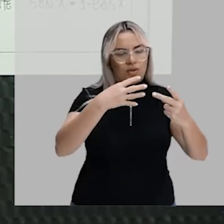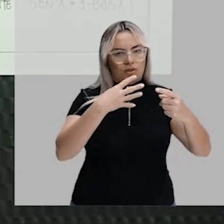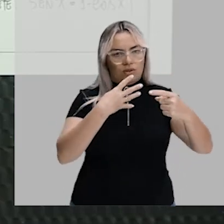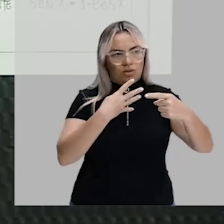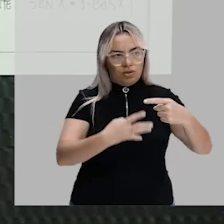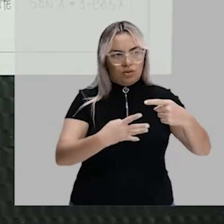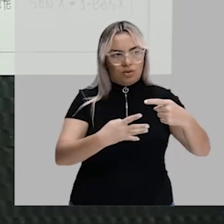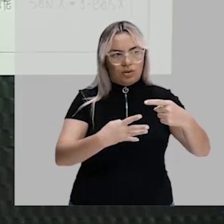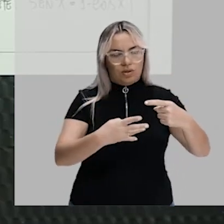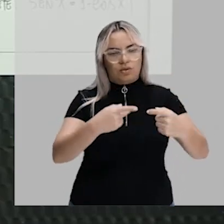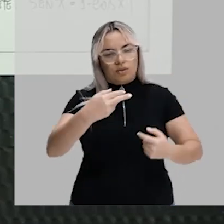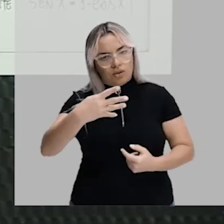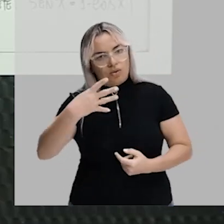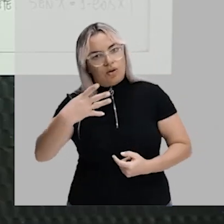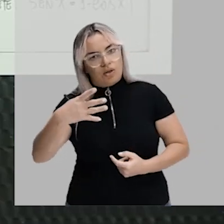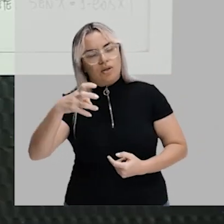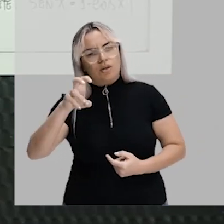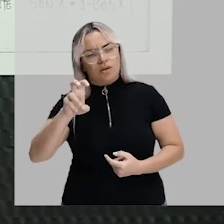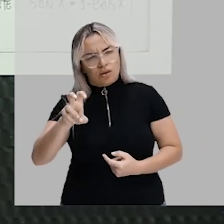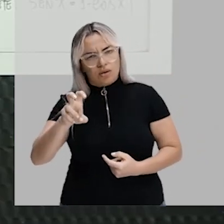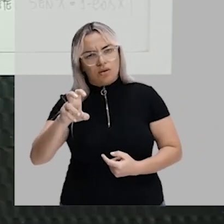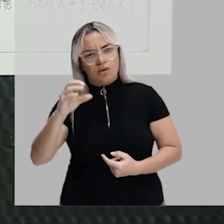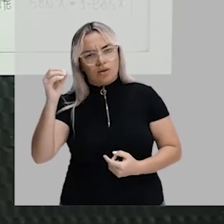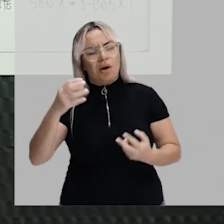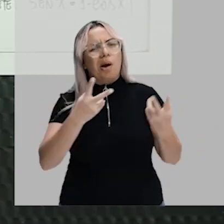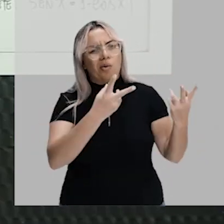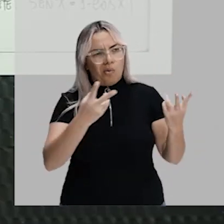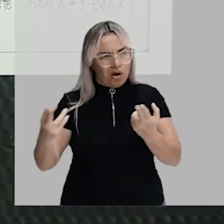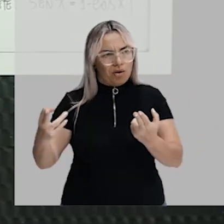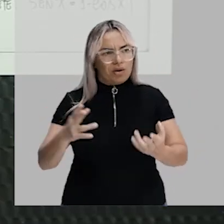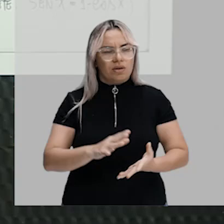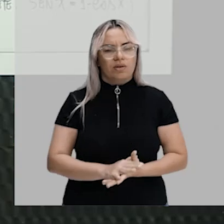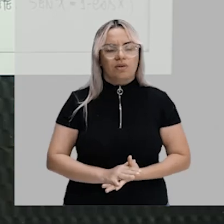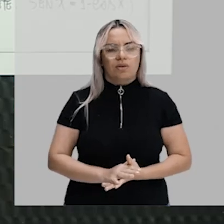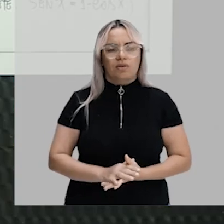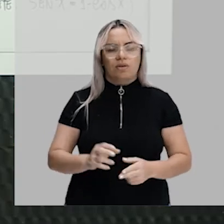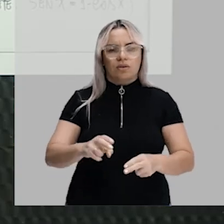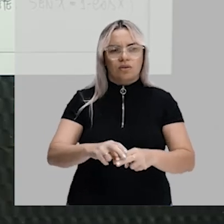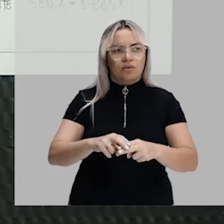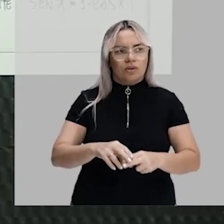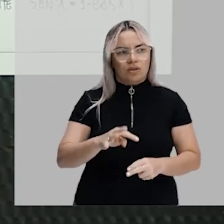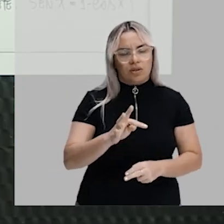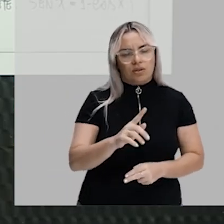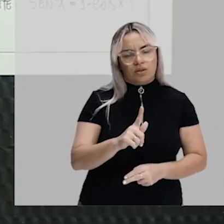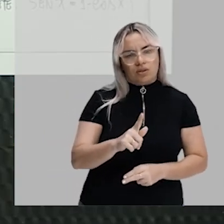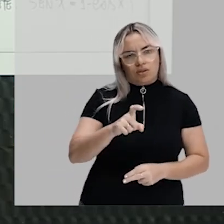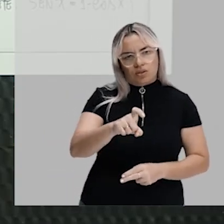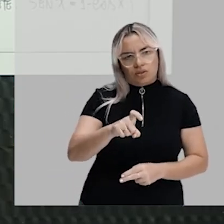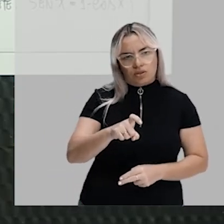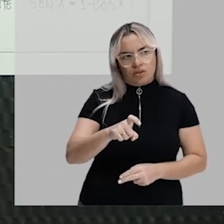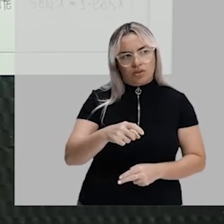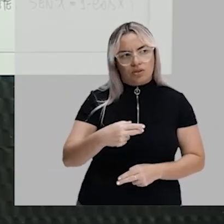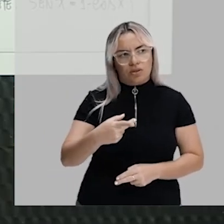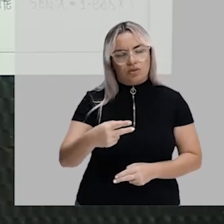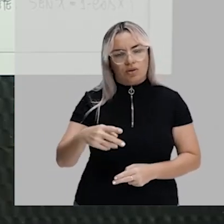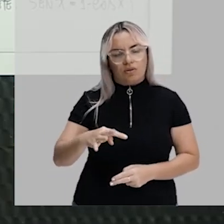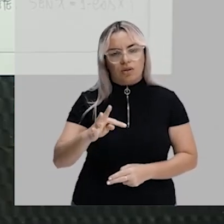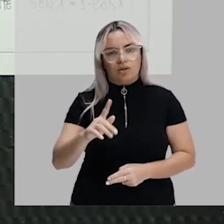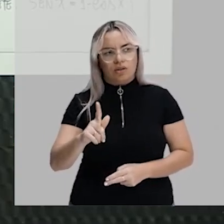tangente de x igual a tangente de Pi so